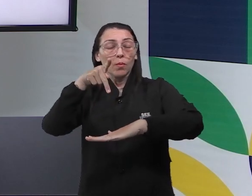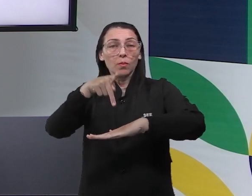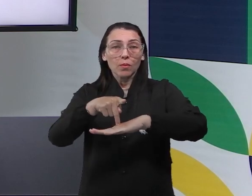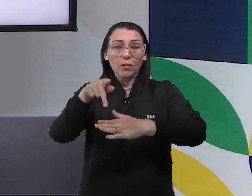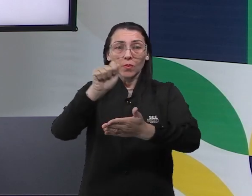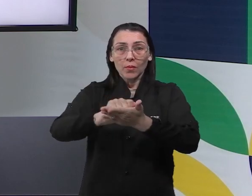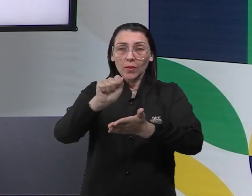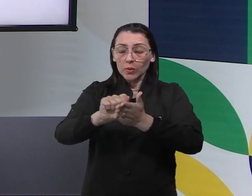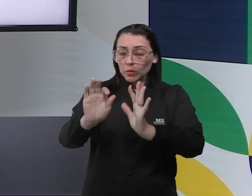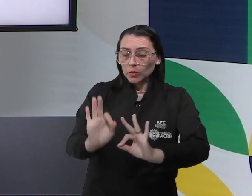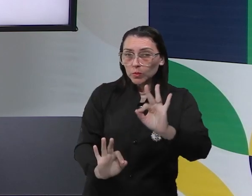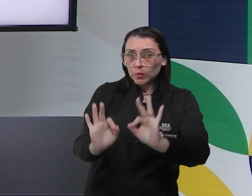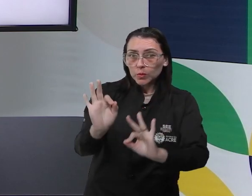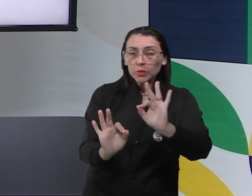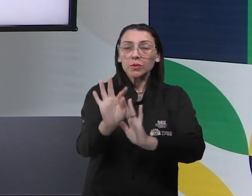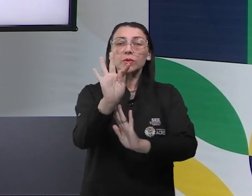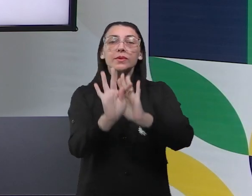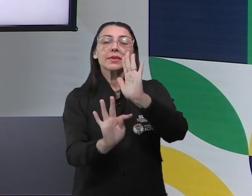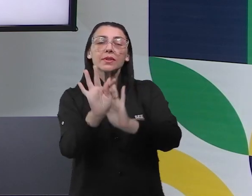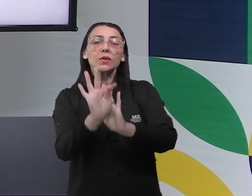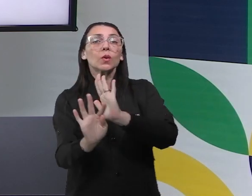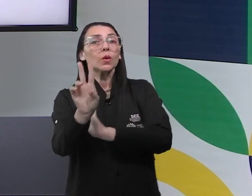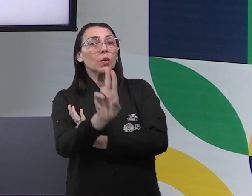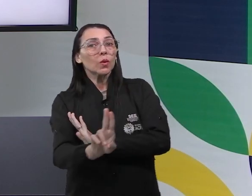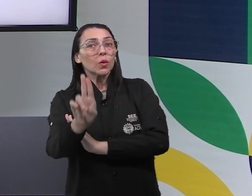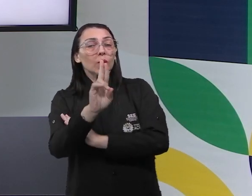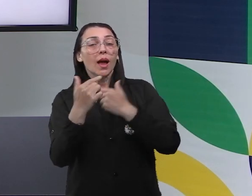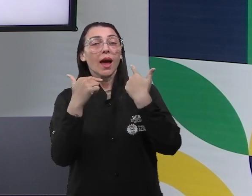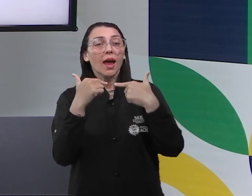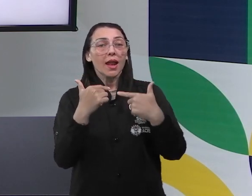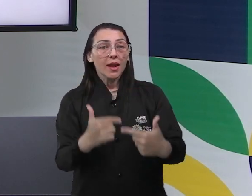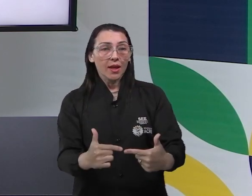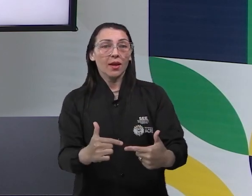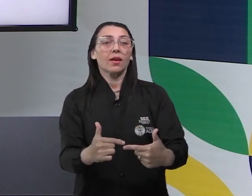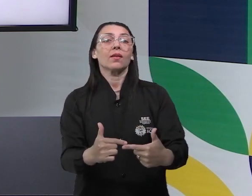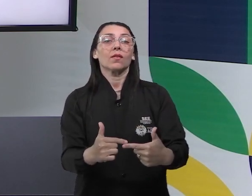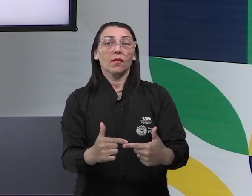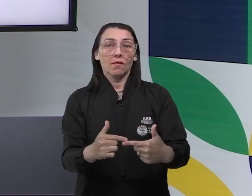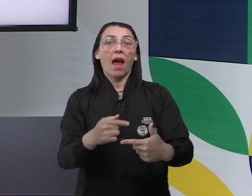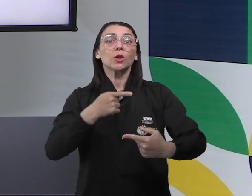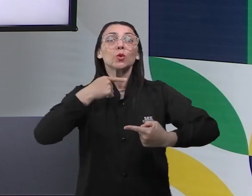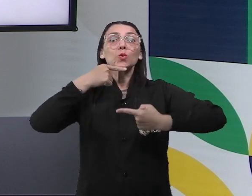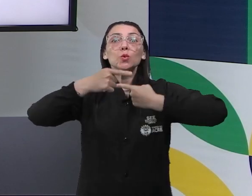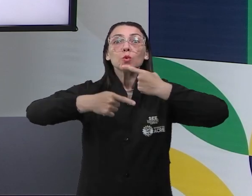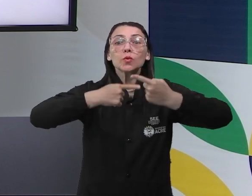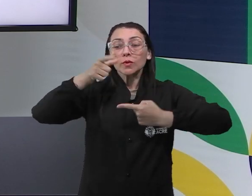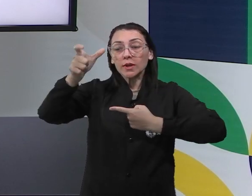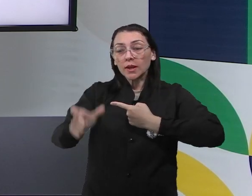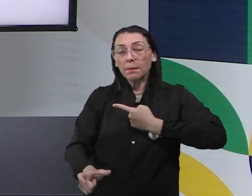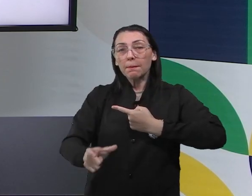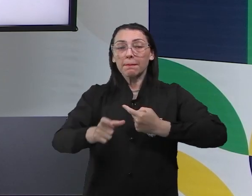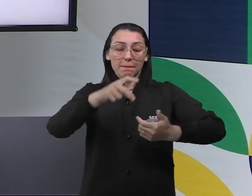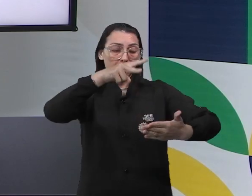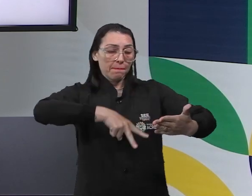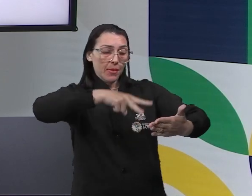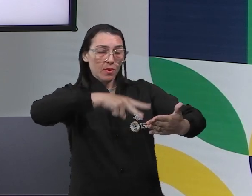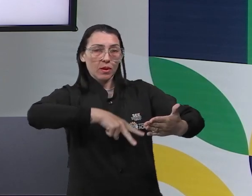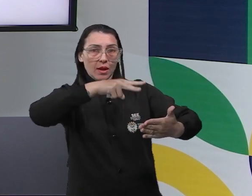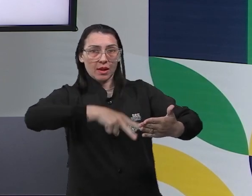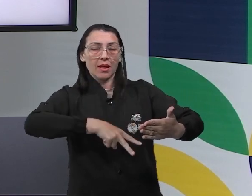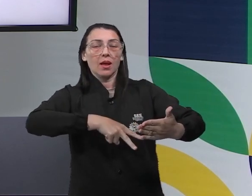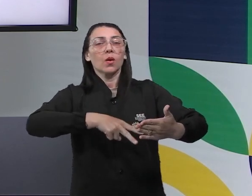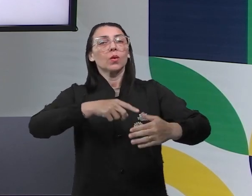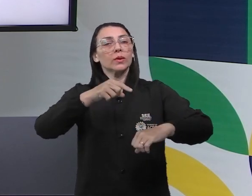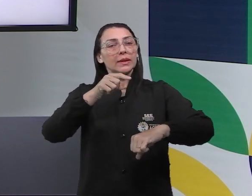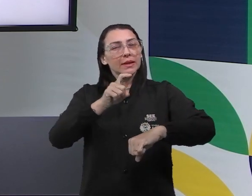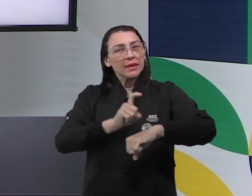de construção do texto, usou a linguagem de modo a gerar dúvida no leitor. Então, à medida que